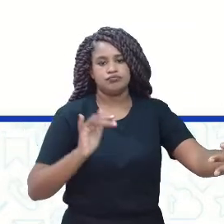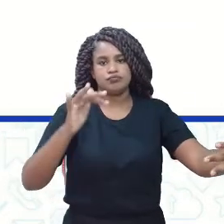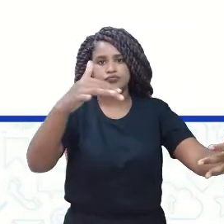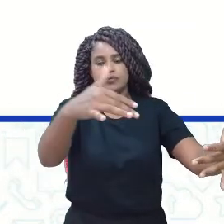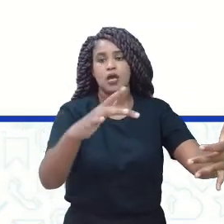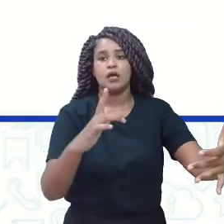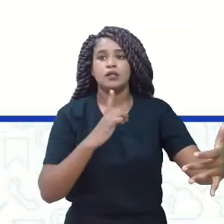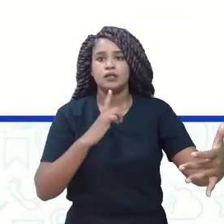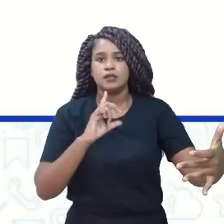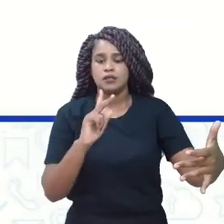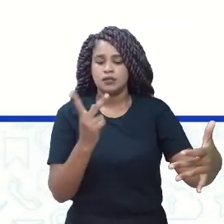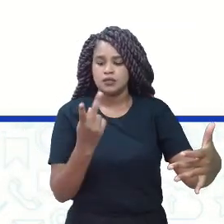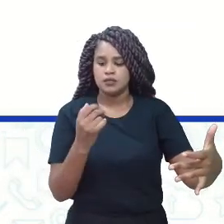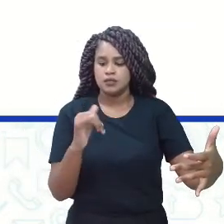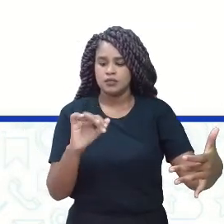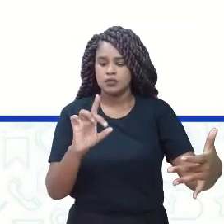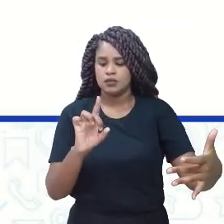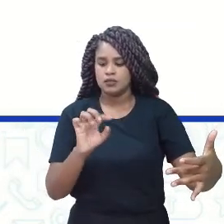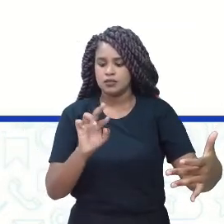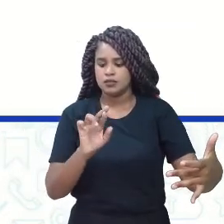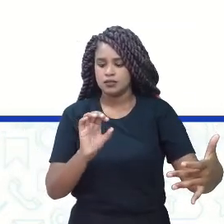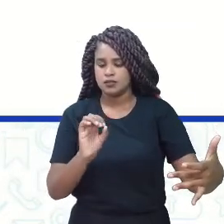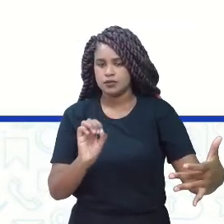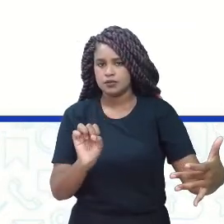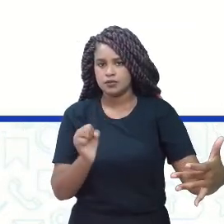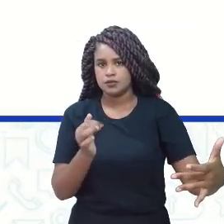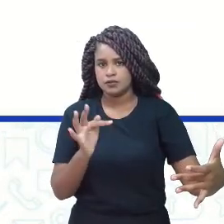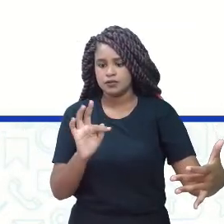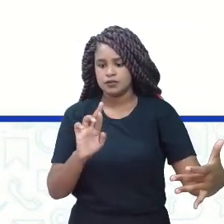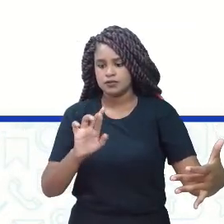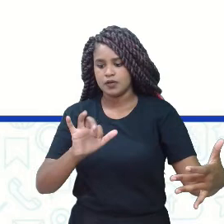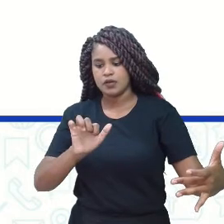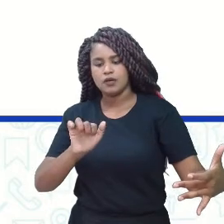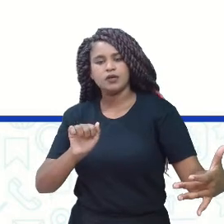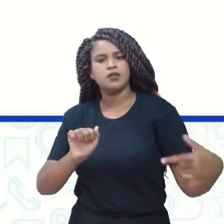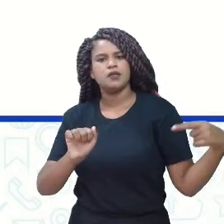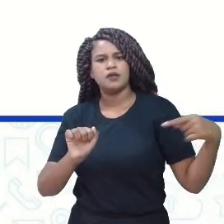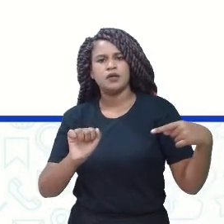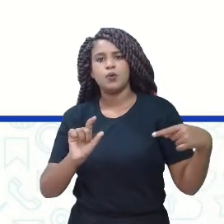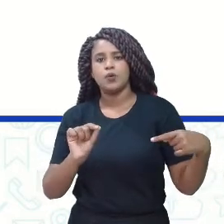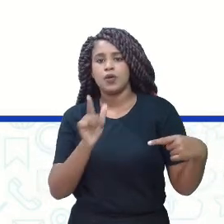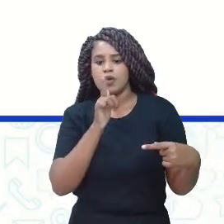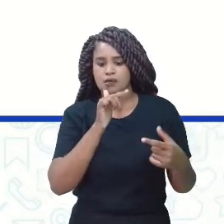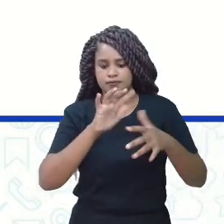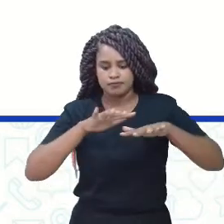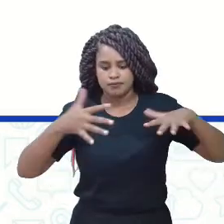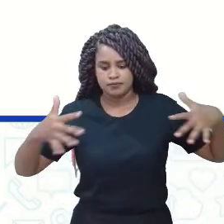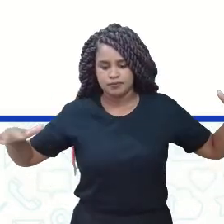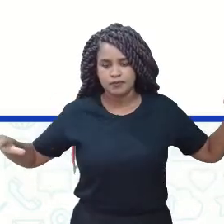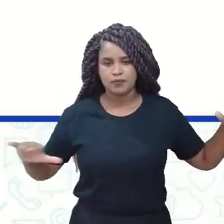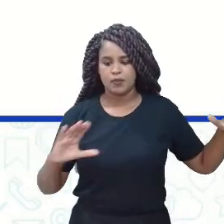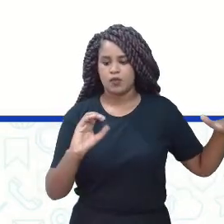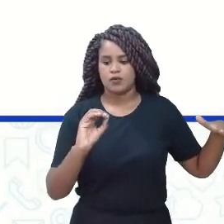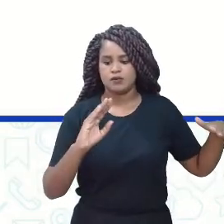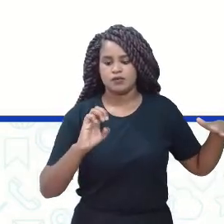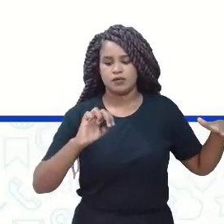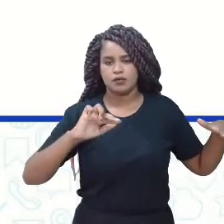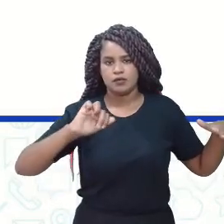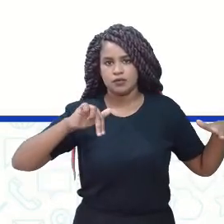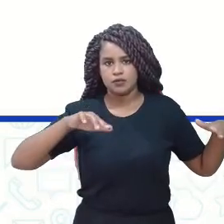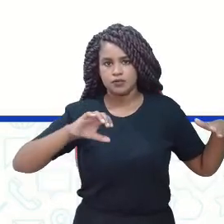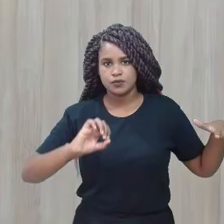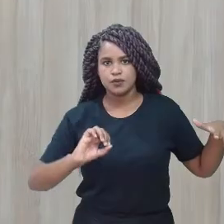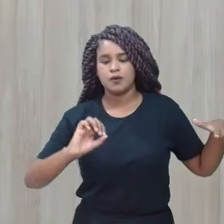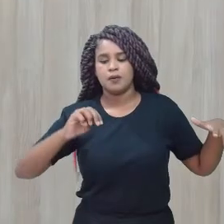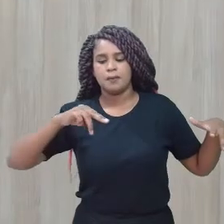que a hidrosfera compreende, né, essa questão, os oceanos, os mares, as águas continentais, né,